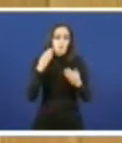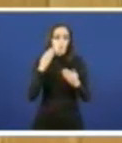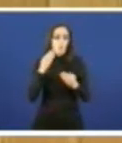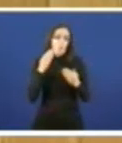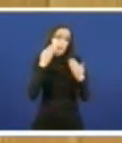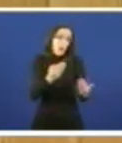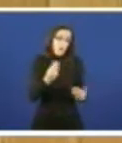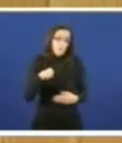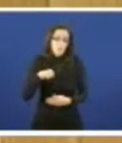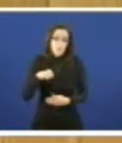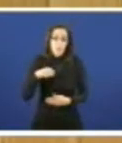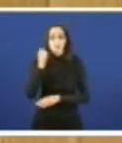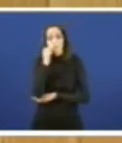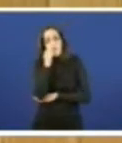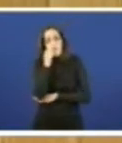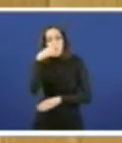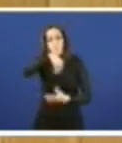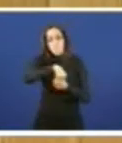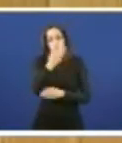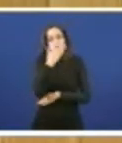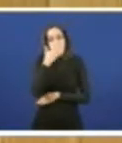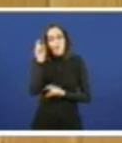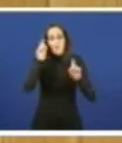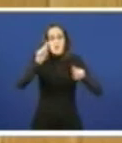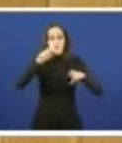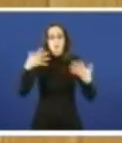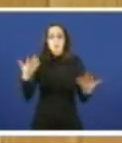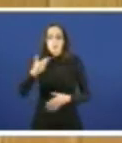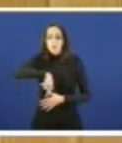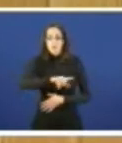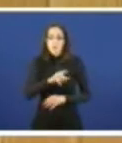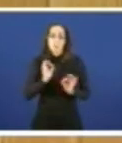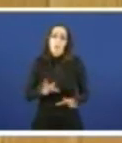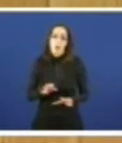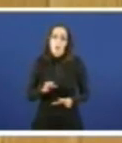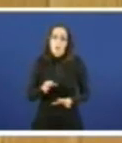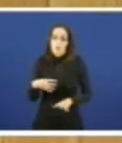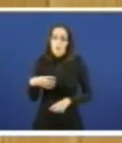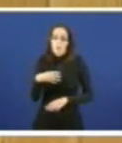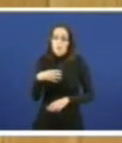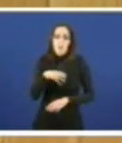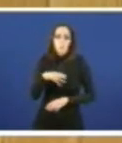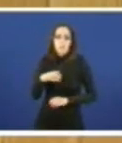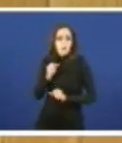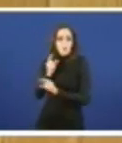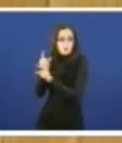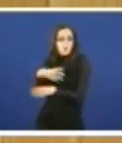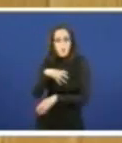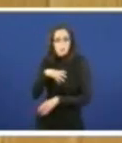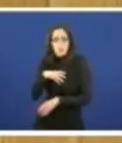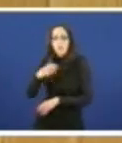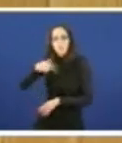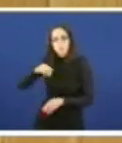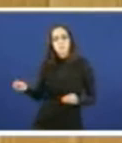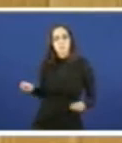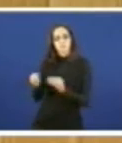nos centros educativos. Nosoutros, como é lóxico, non podemos estar en desacordo coa pretensión